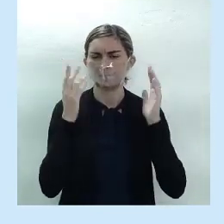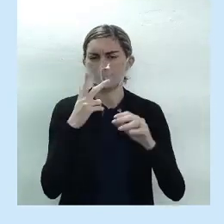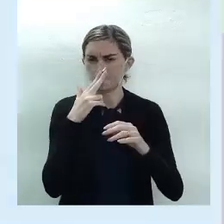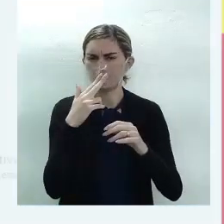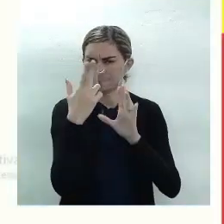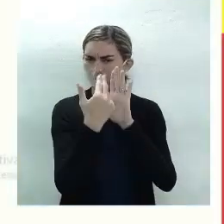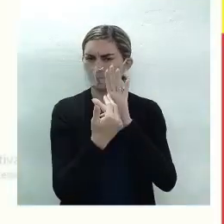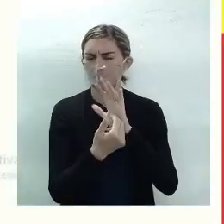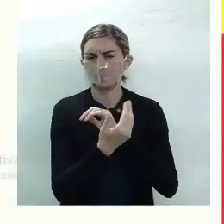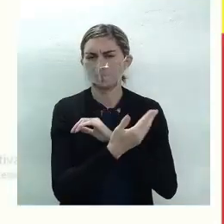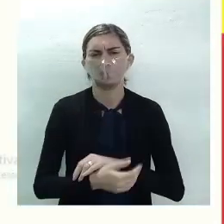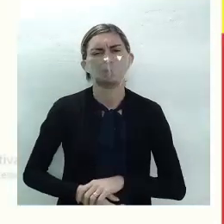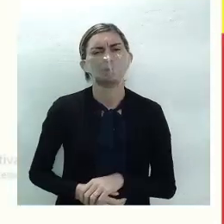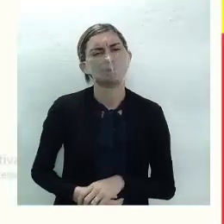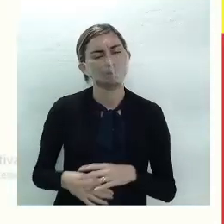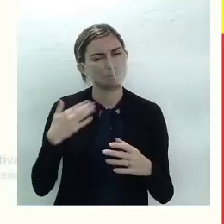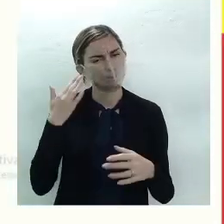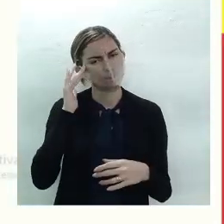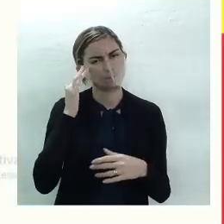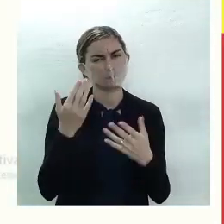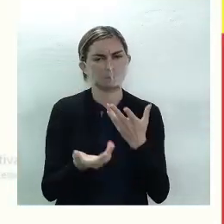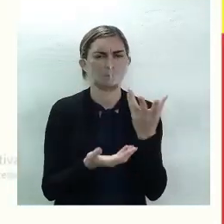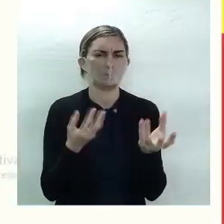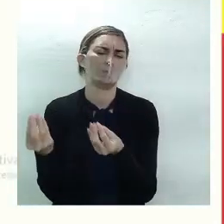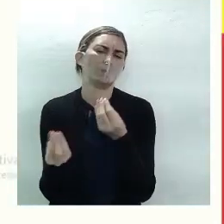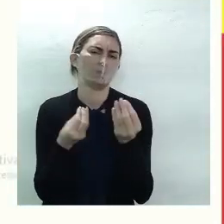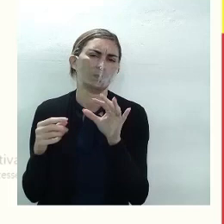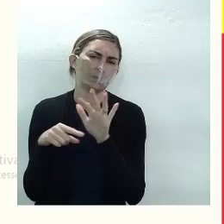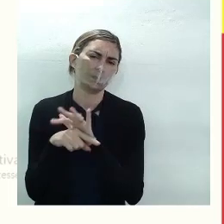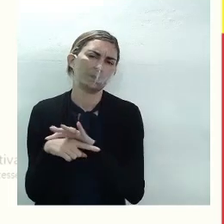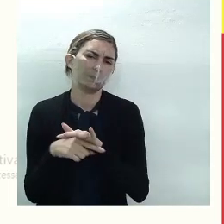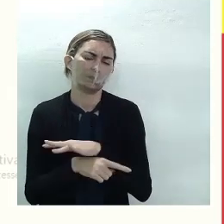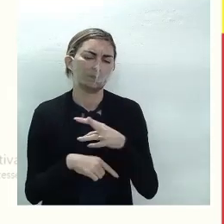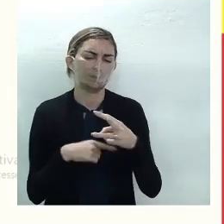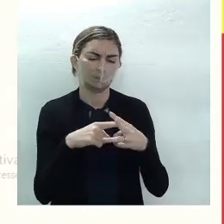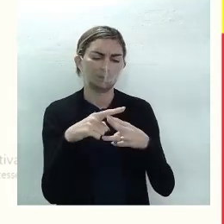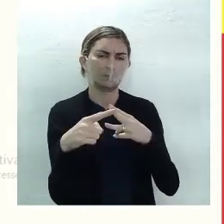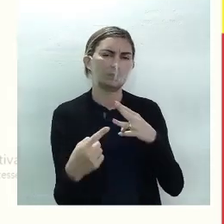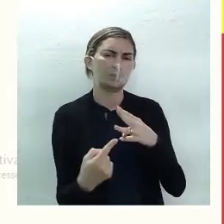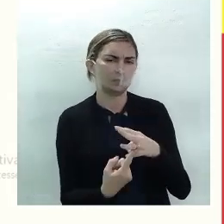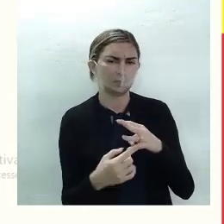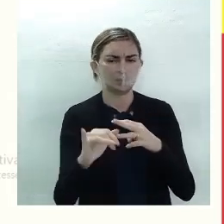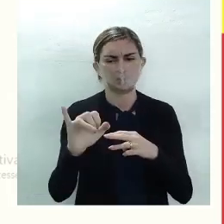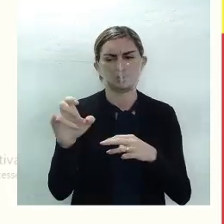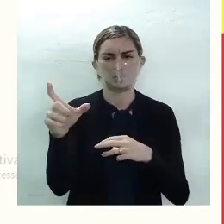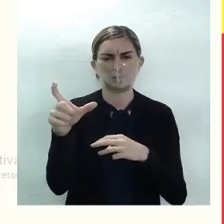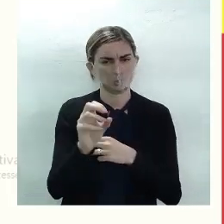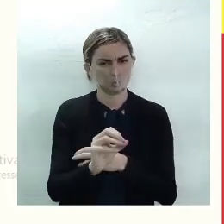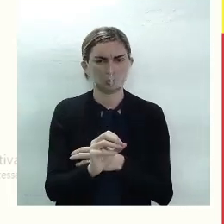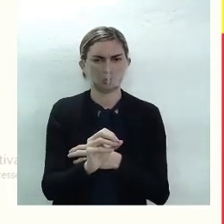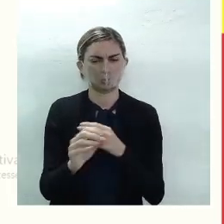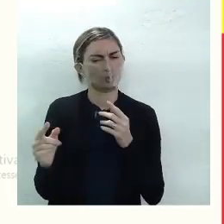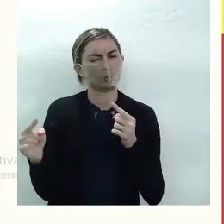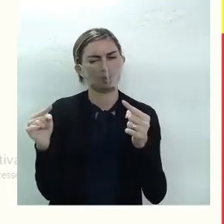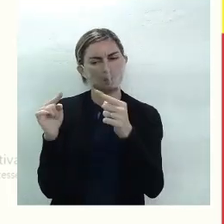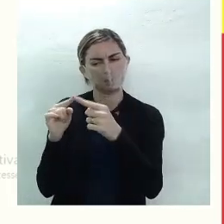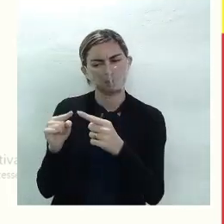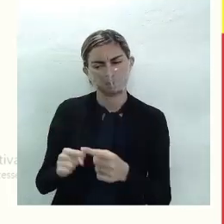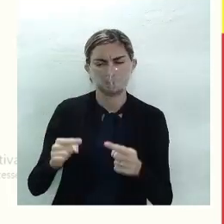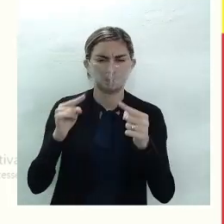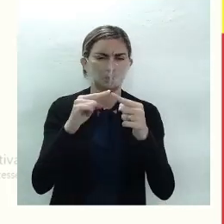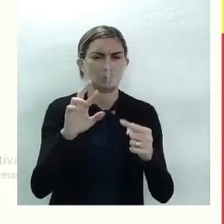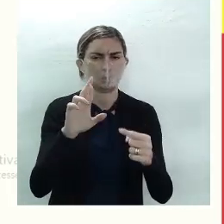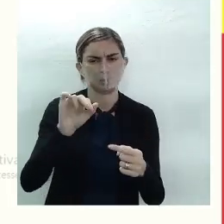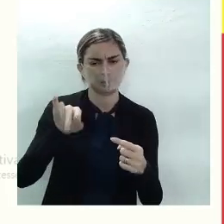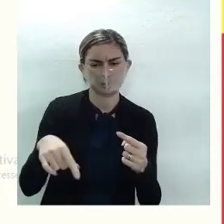figura. Vamos agora entender, verificar os 3 eixos, nesse caso, as 3 relações.